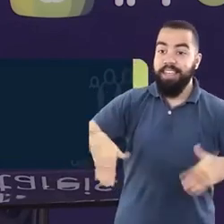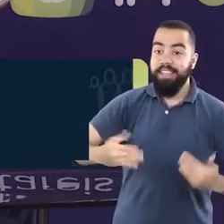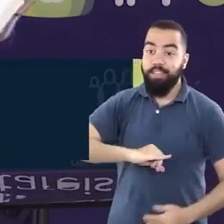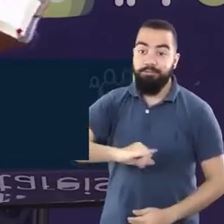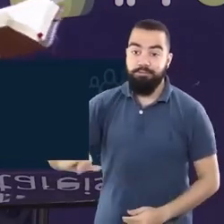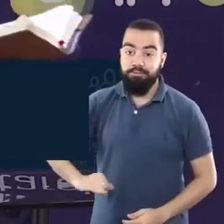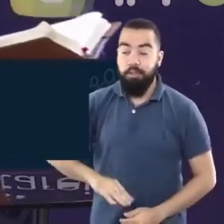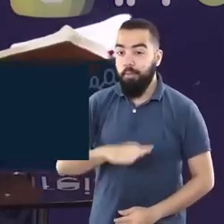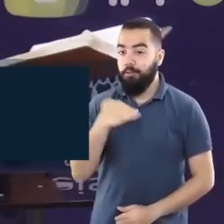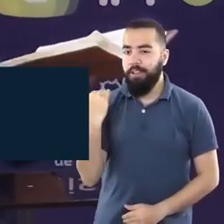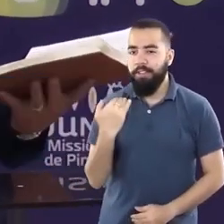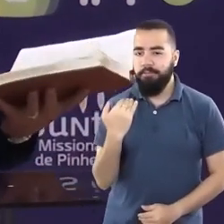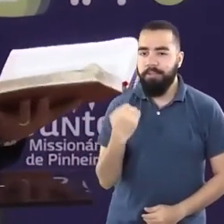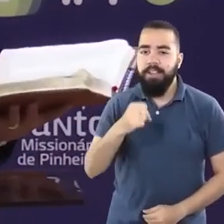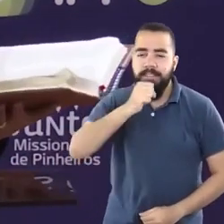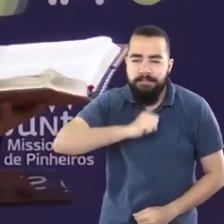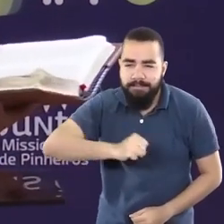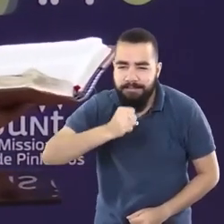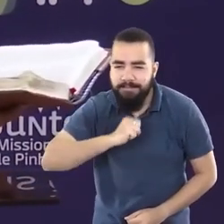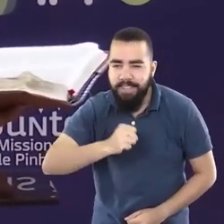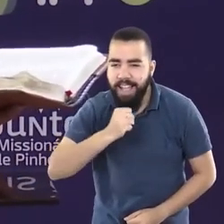dias. Amém.